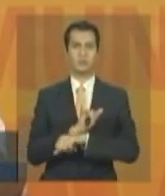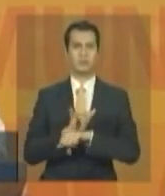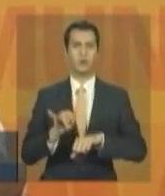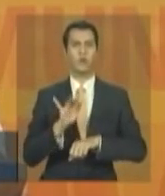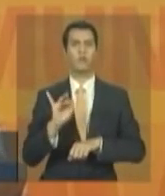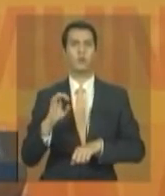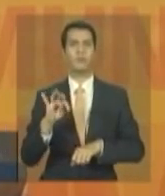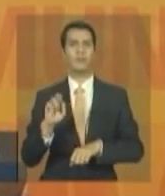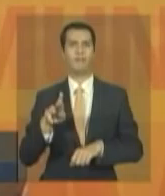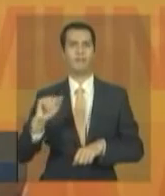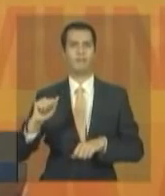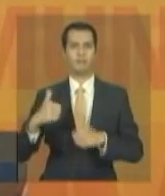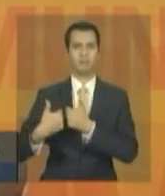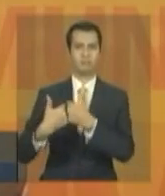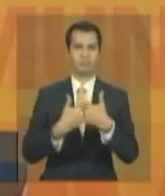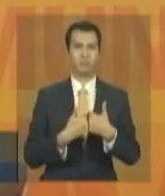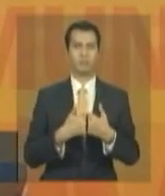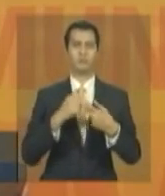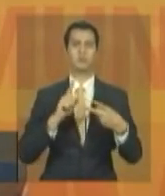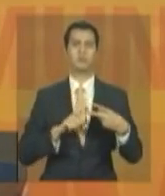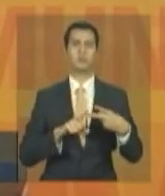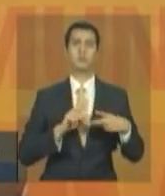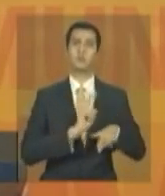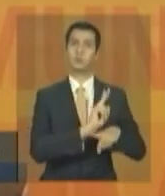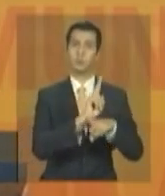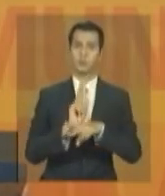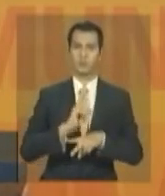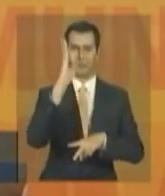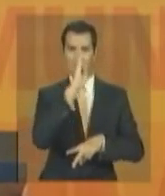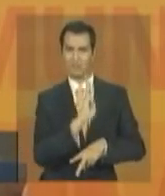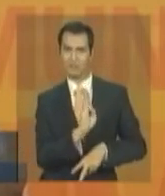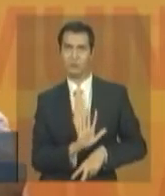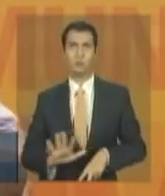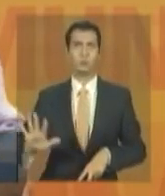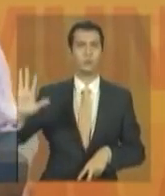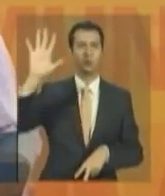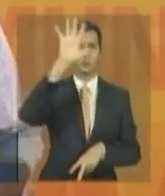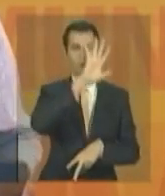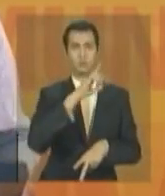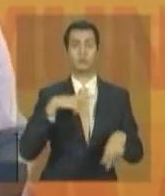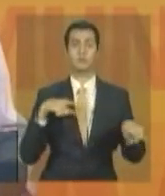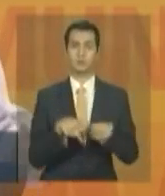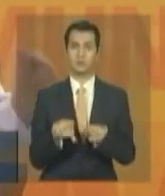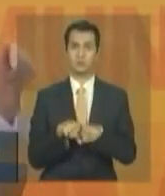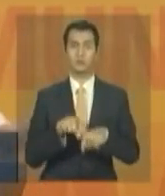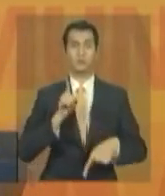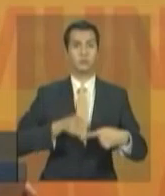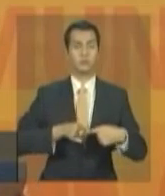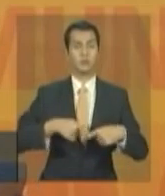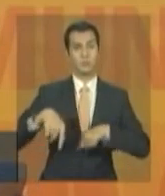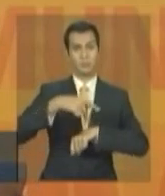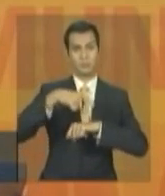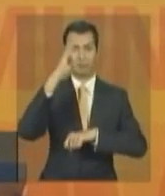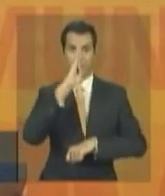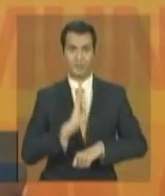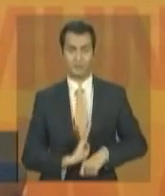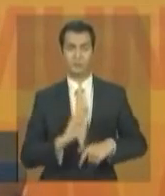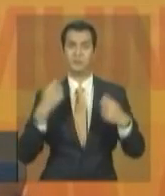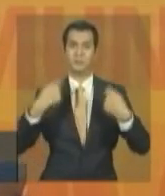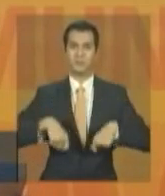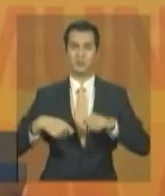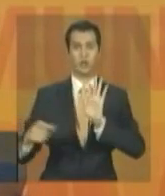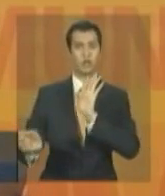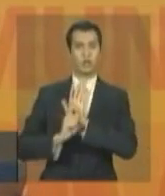fronteiras, de proteção às nossas fronteiras, de garantia que o país vai impedir